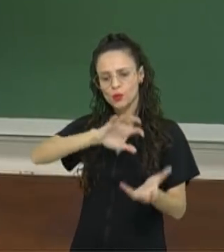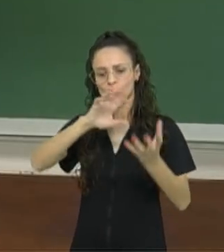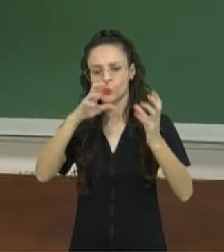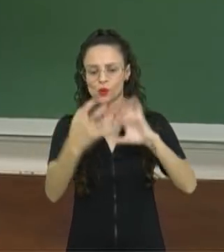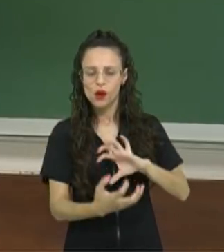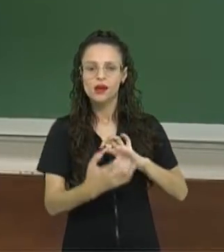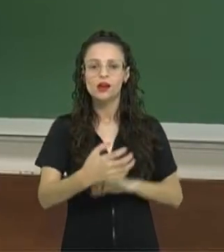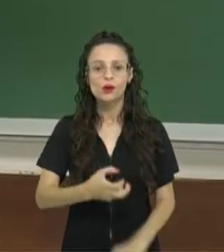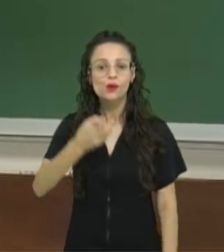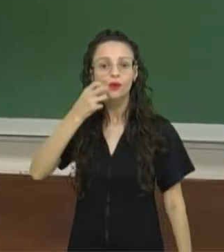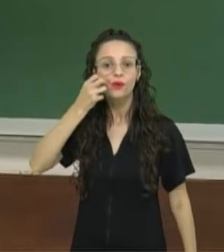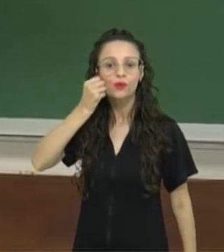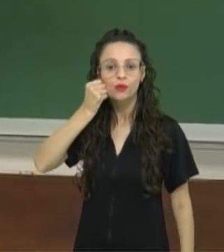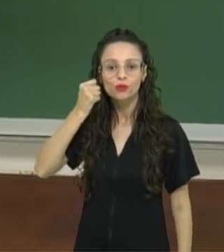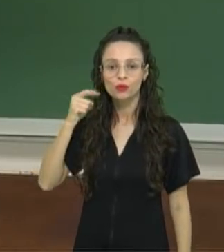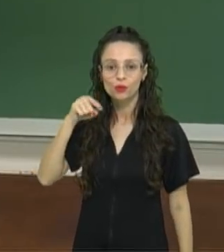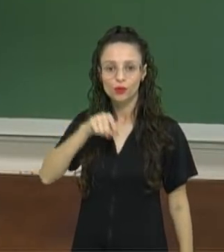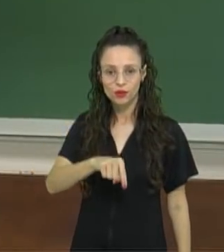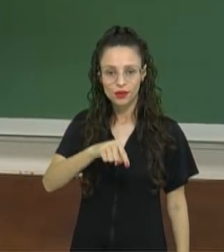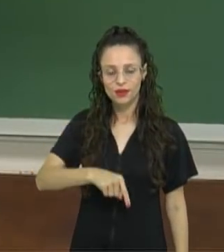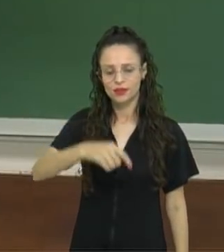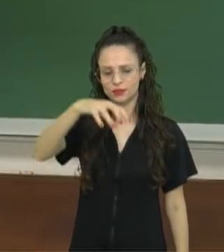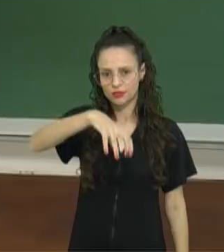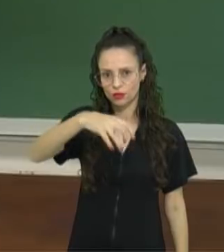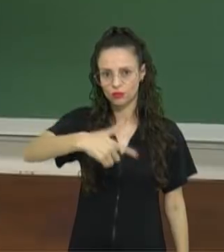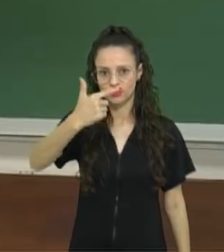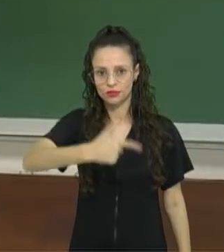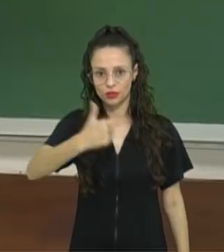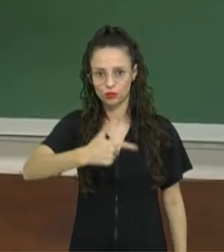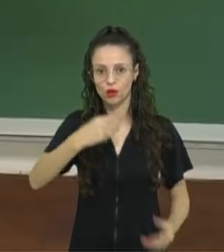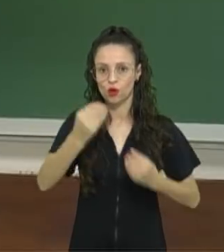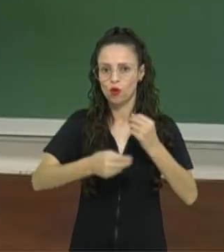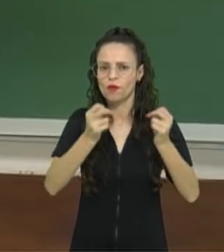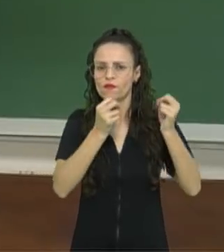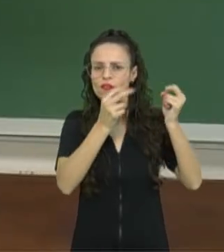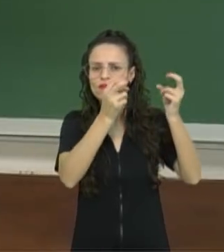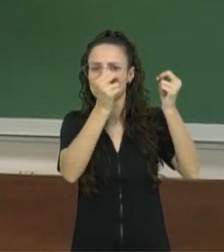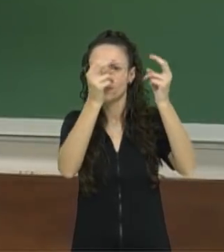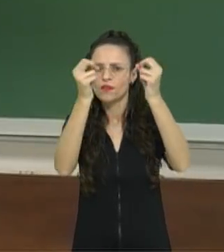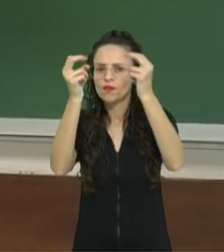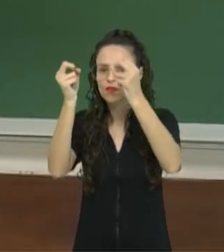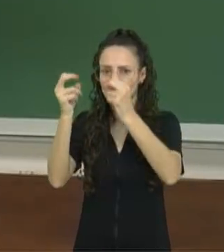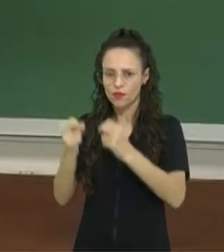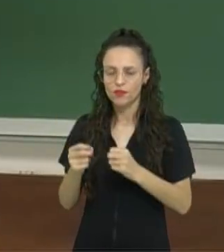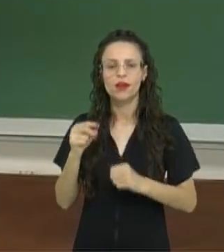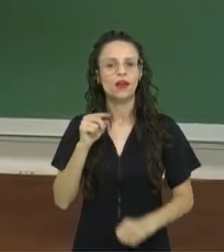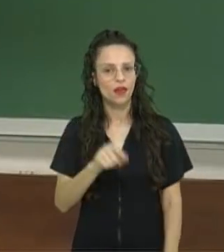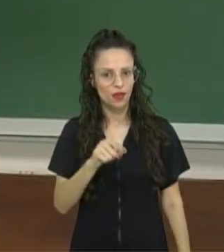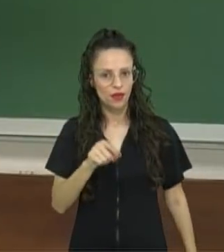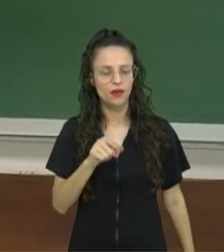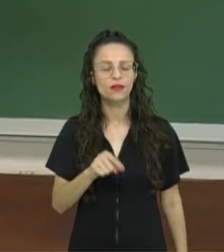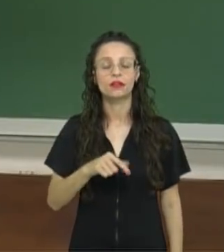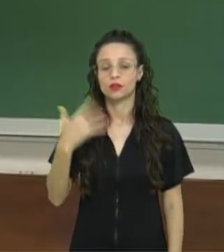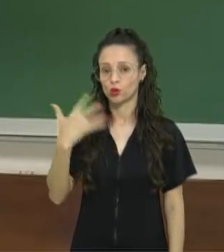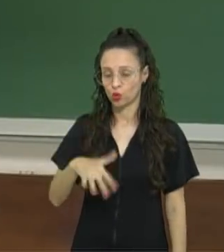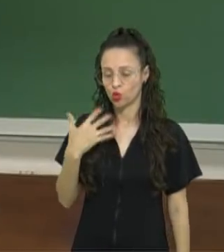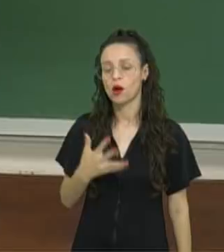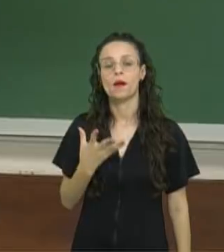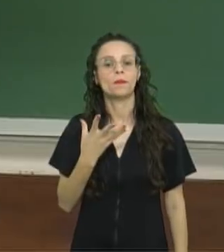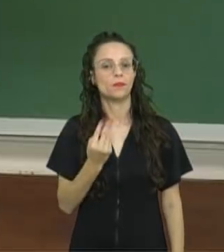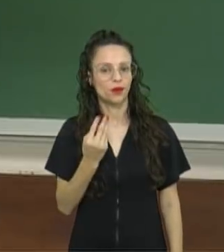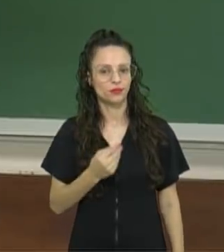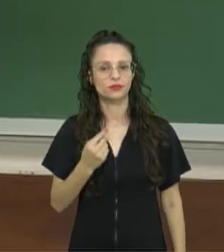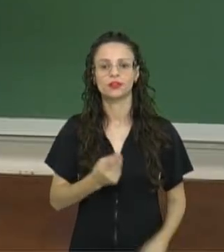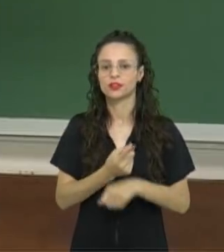lucro obtido no setor ali secundário, através da comercialização, ele é bastante significativo